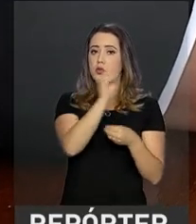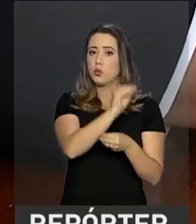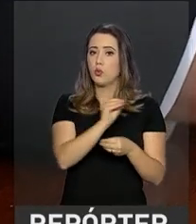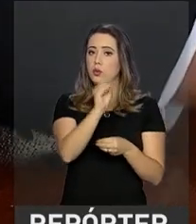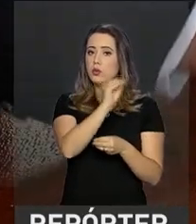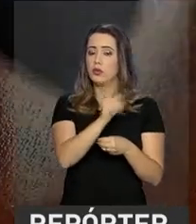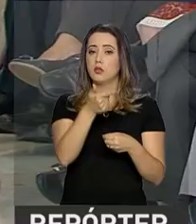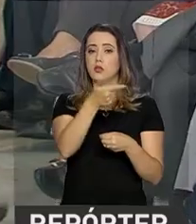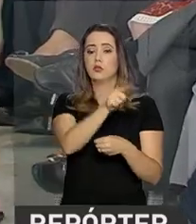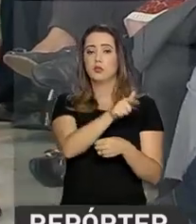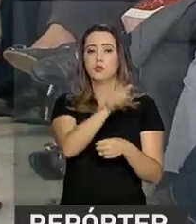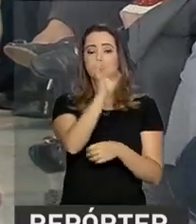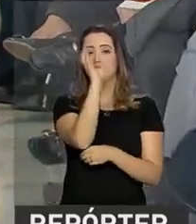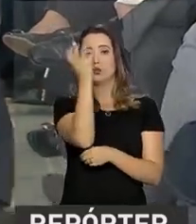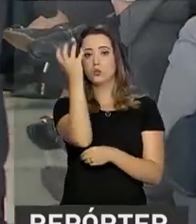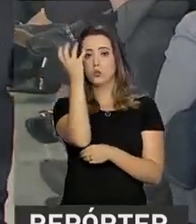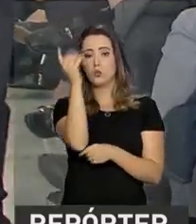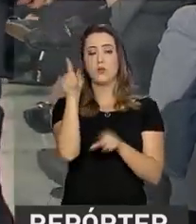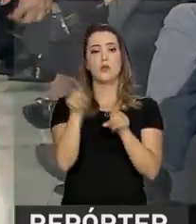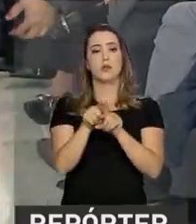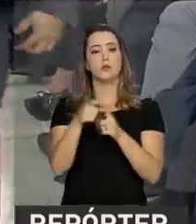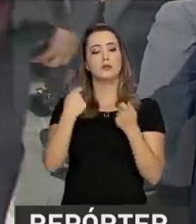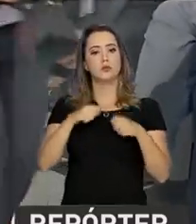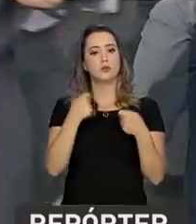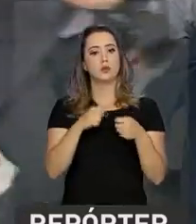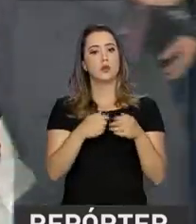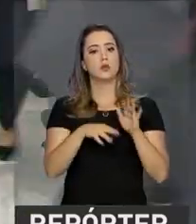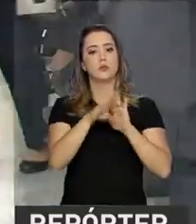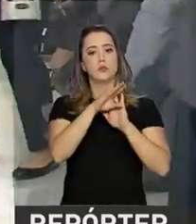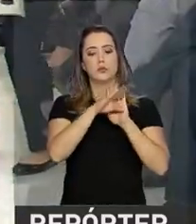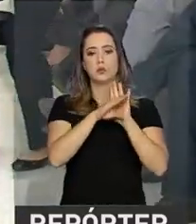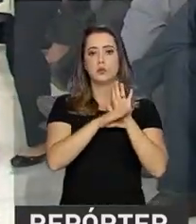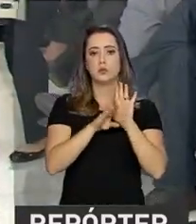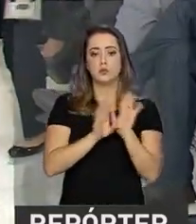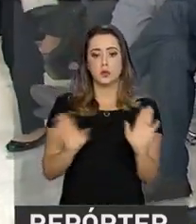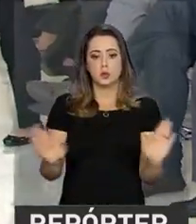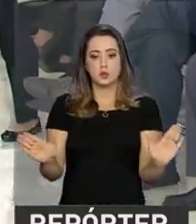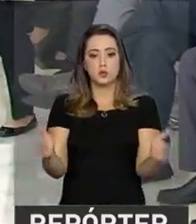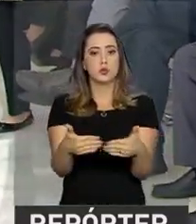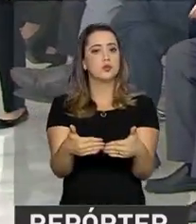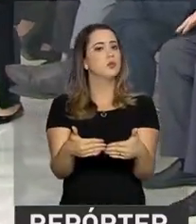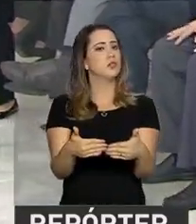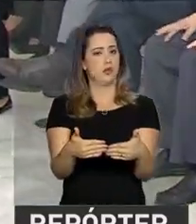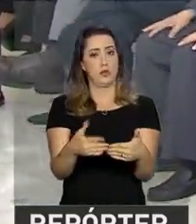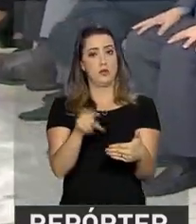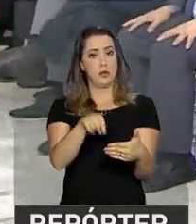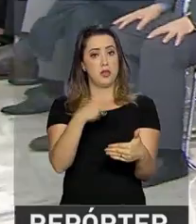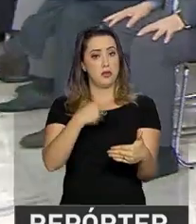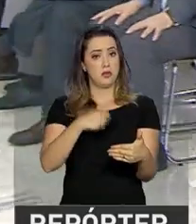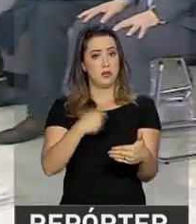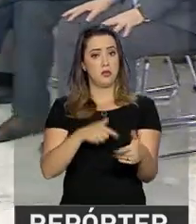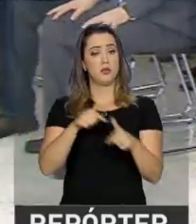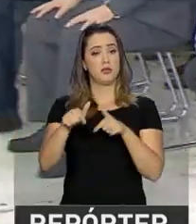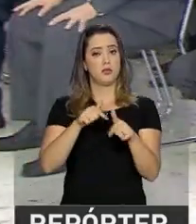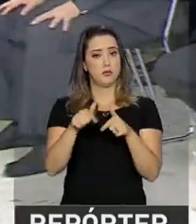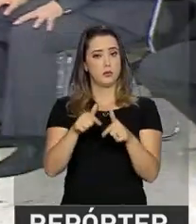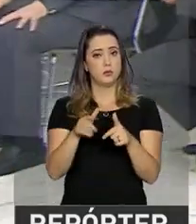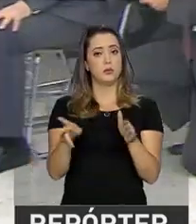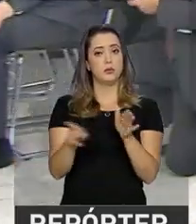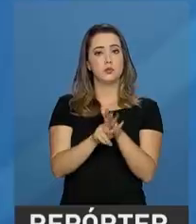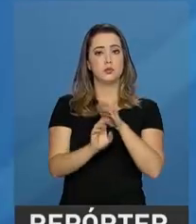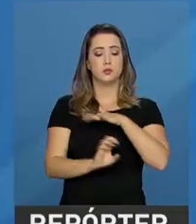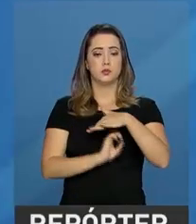degradadas e será obrigatória a execução de um plano de fechamento de mina que passa a ser uma atividade do